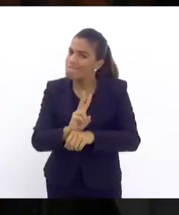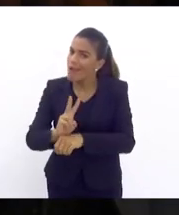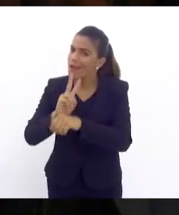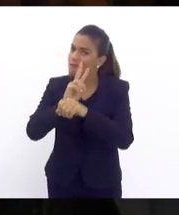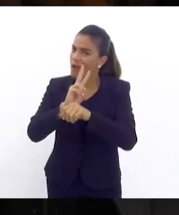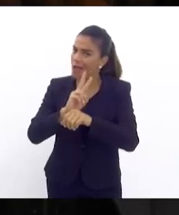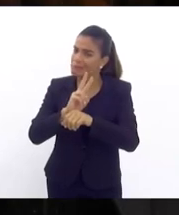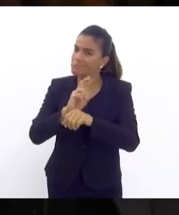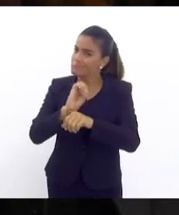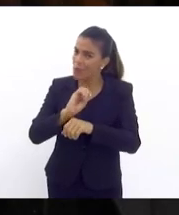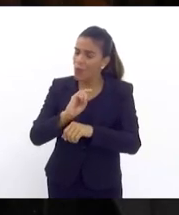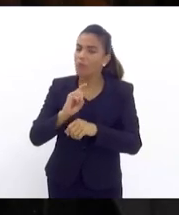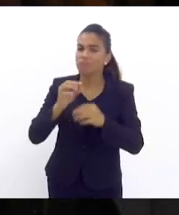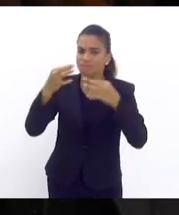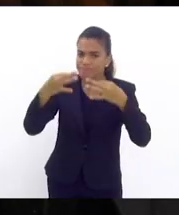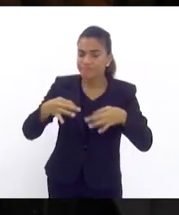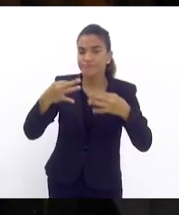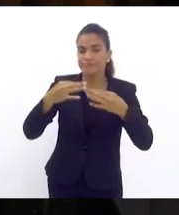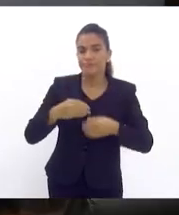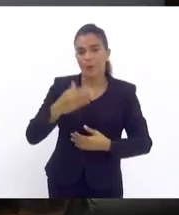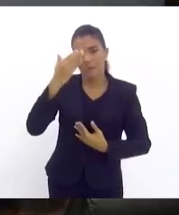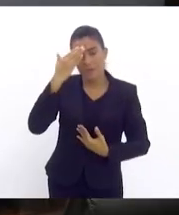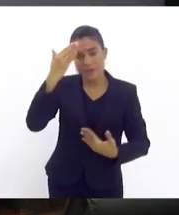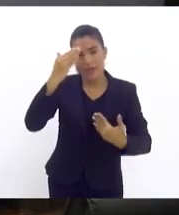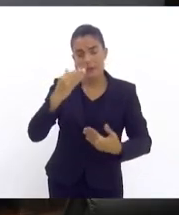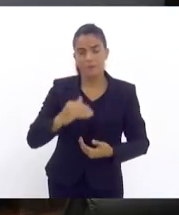corrigir Muito obrigado